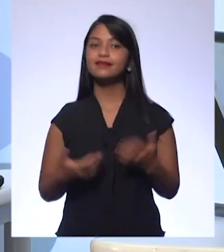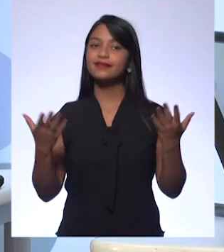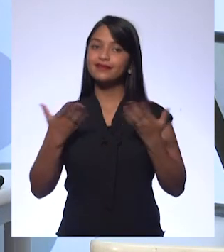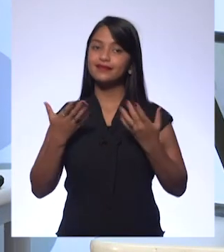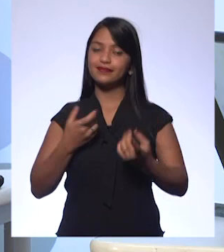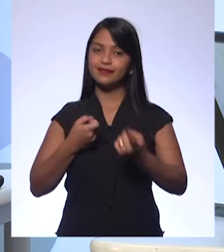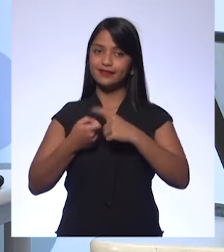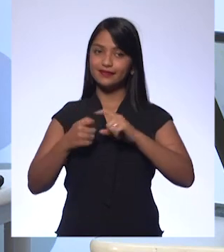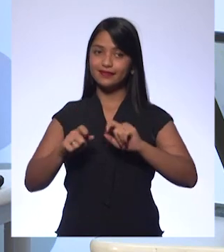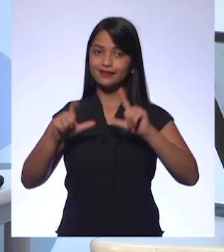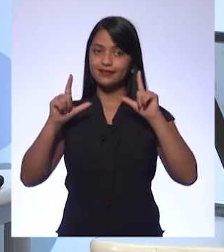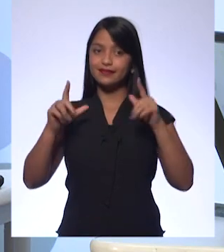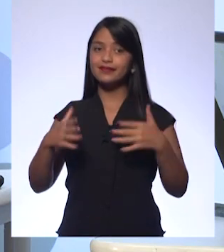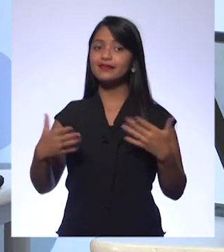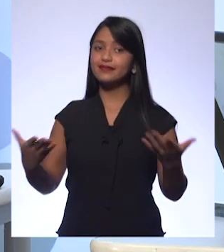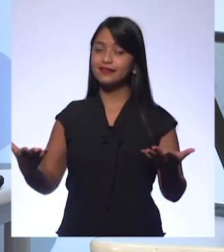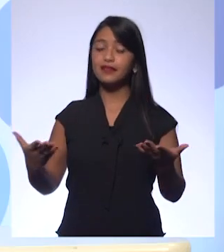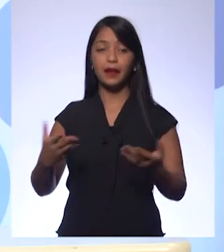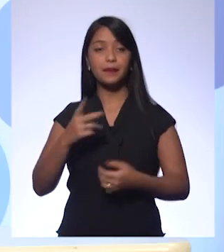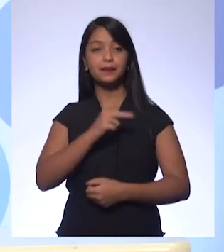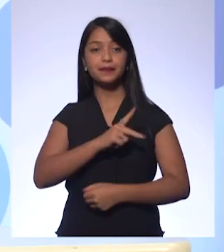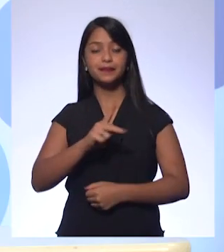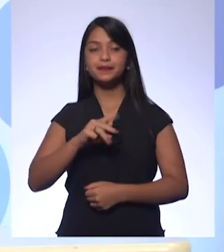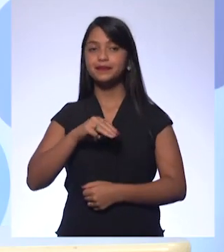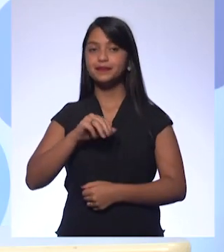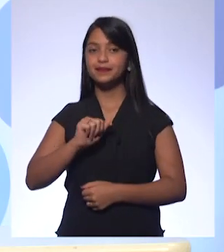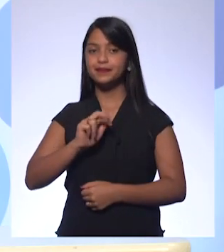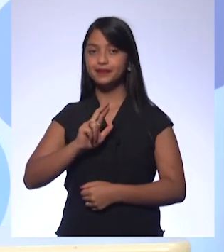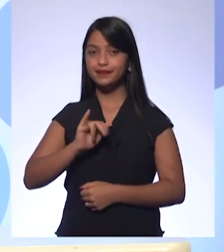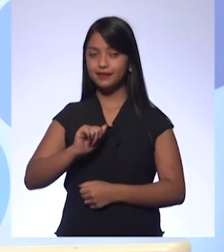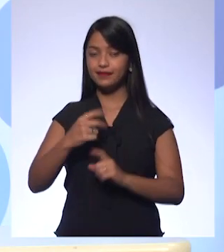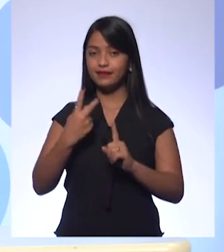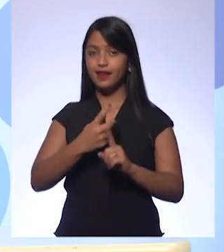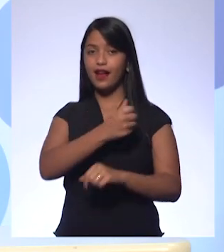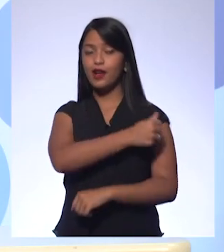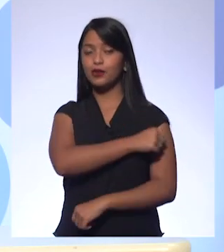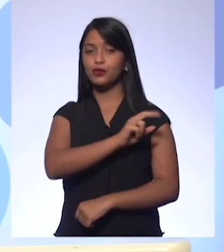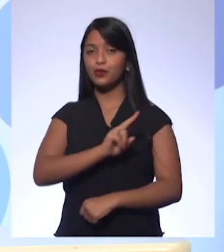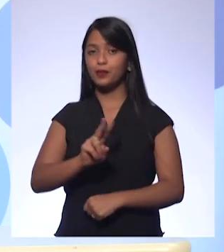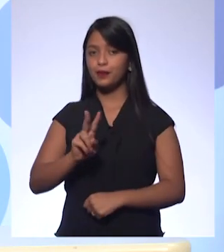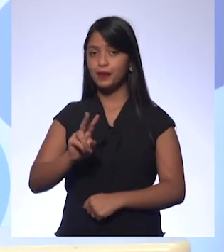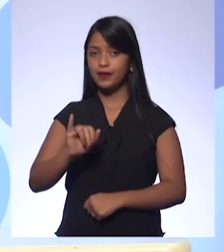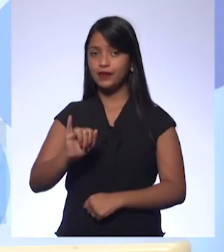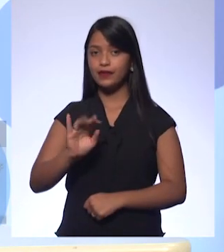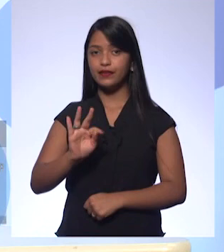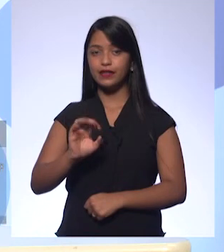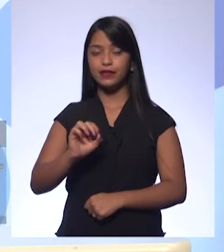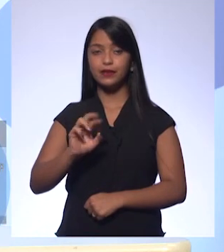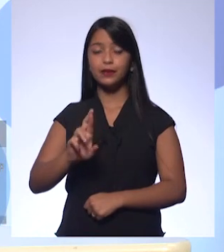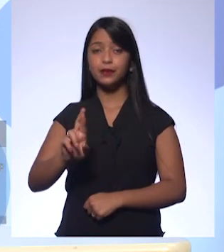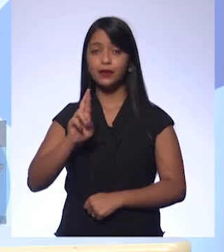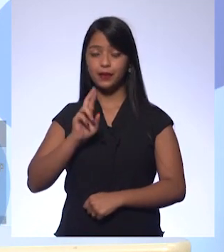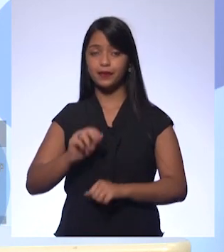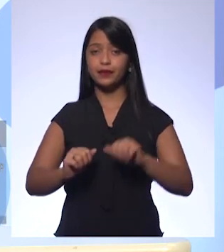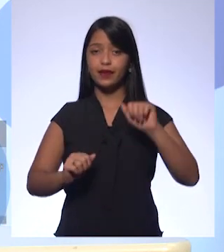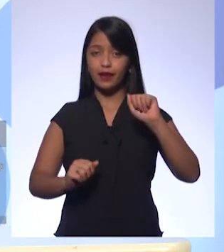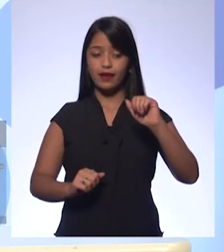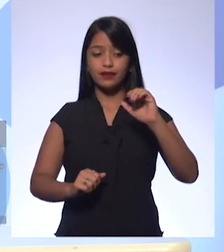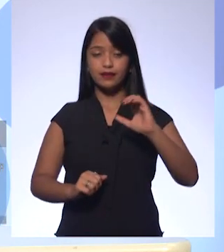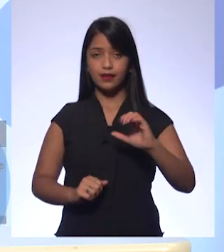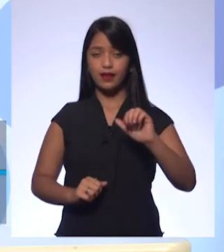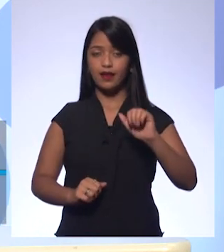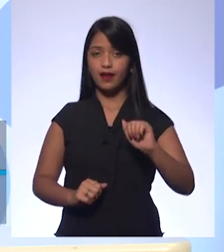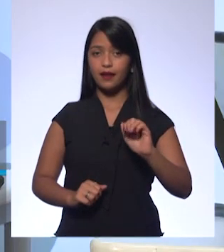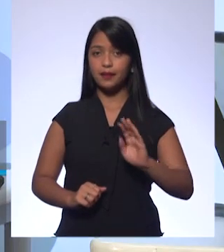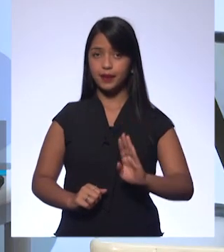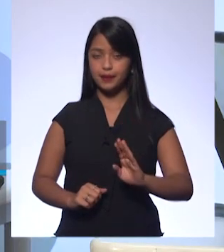Voltamos. E aí, Andréia? Pro Maria Aparecido. O aluno Vitor Luciano respondeu A, C, A, B. O aluno Wender,